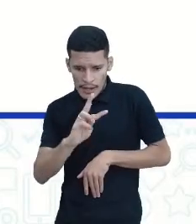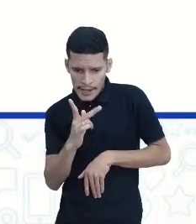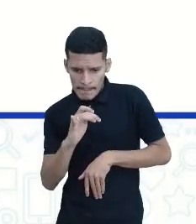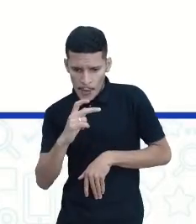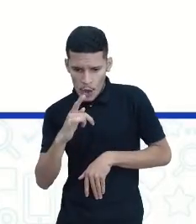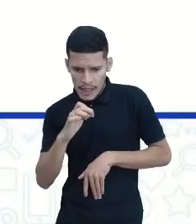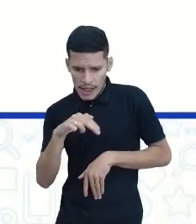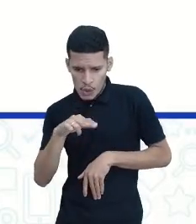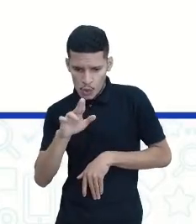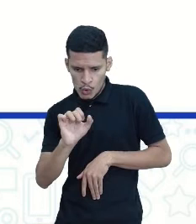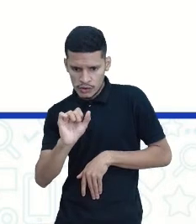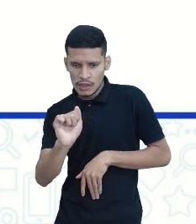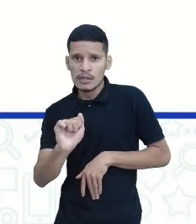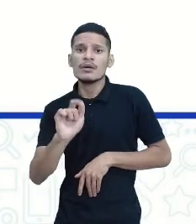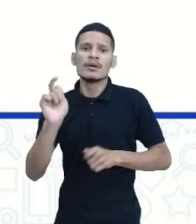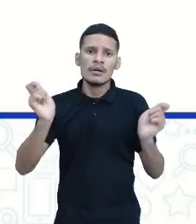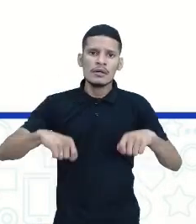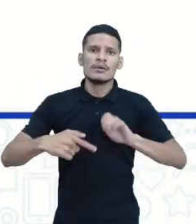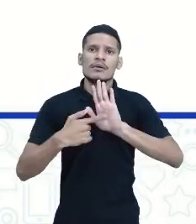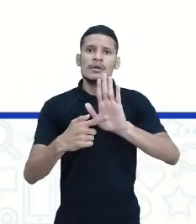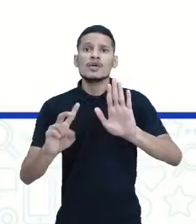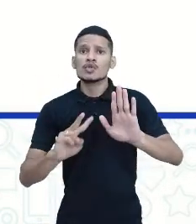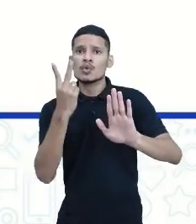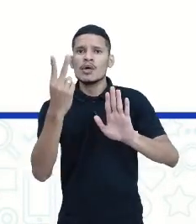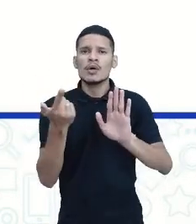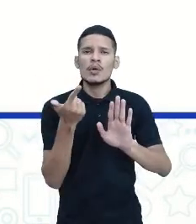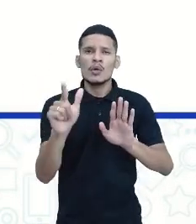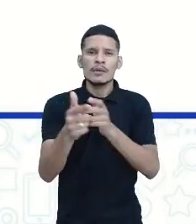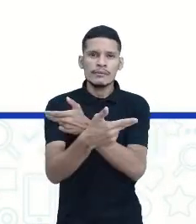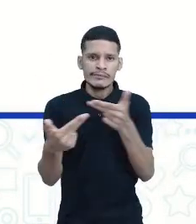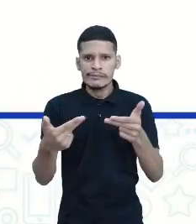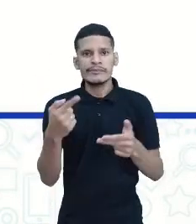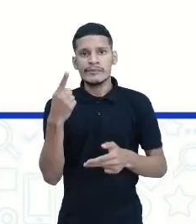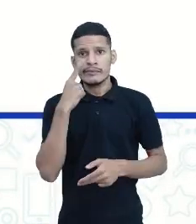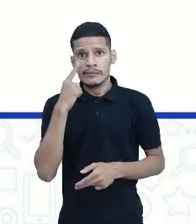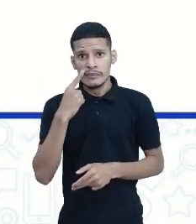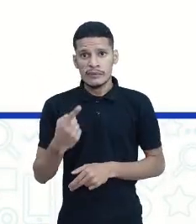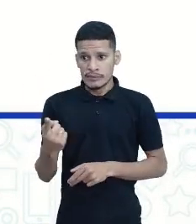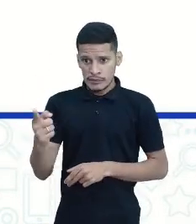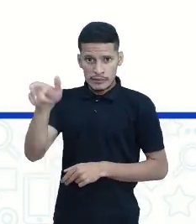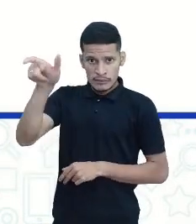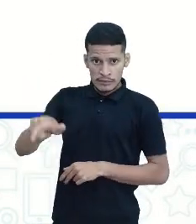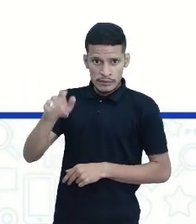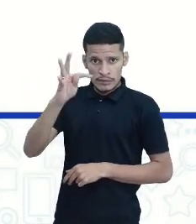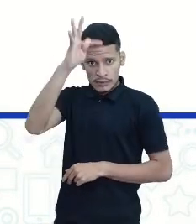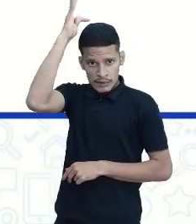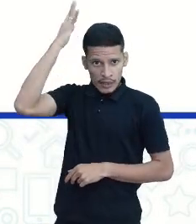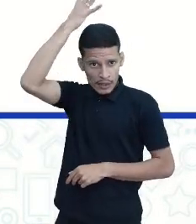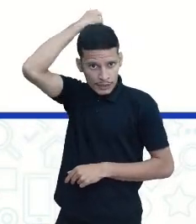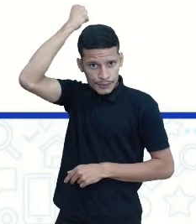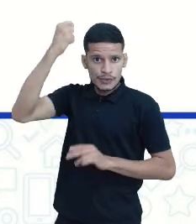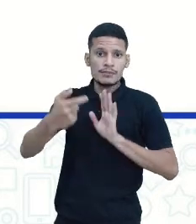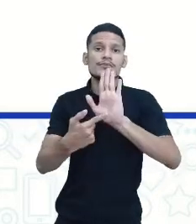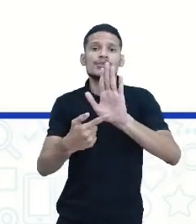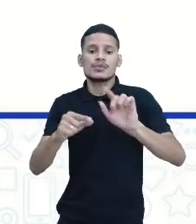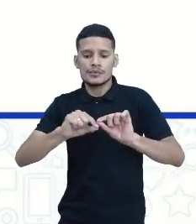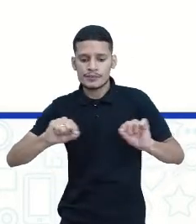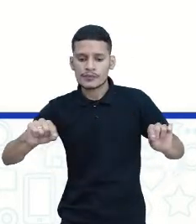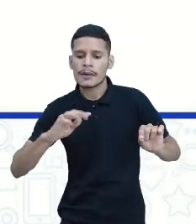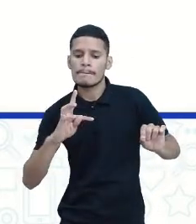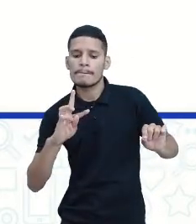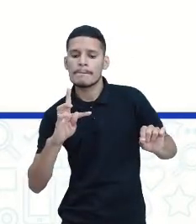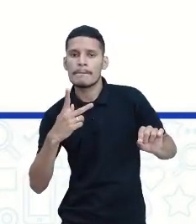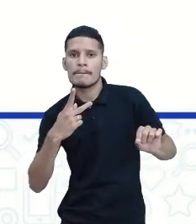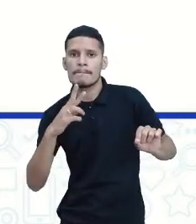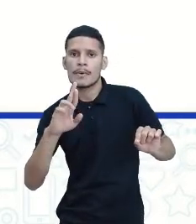observando, ele vai definir dois outros pedacinhos. Esses dois outros pedacinhos, Tiago chamou de projeção. Então, veja,